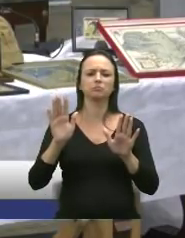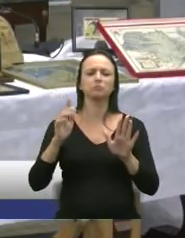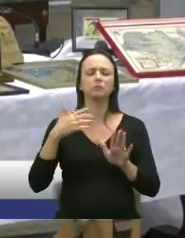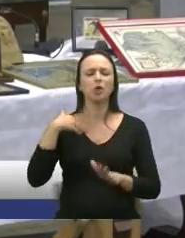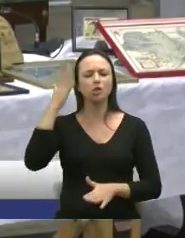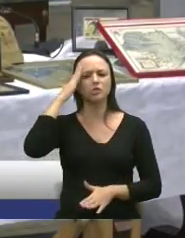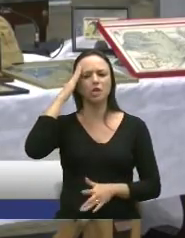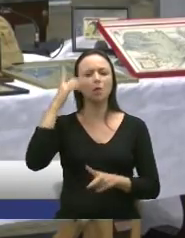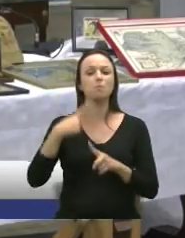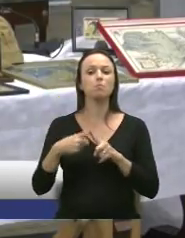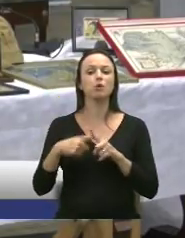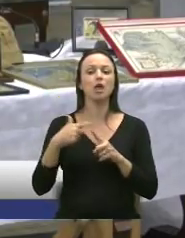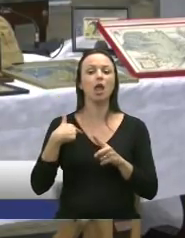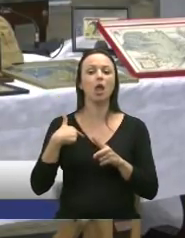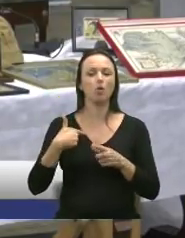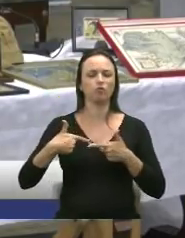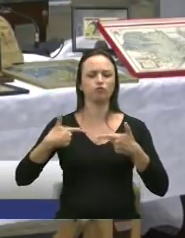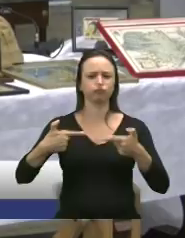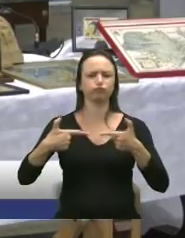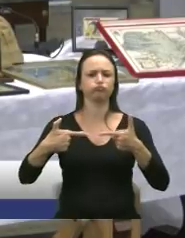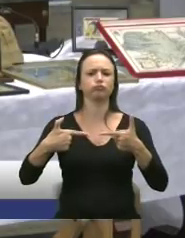lutei.